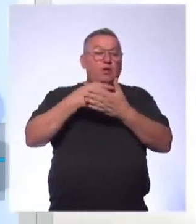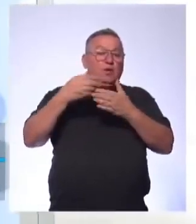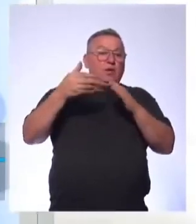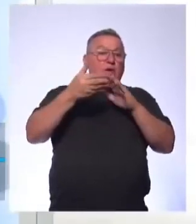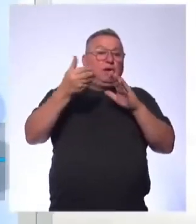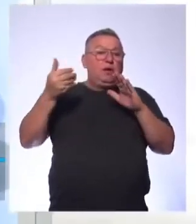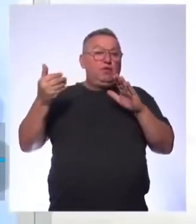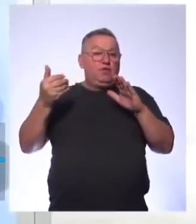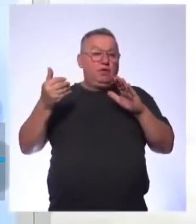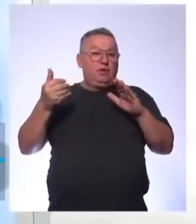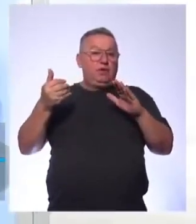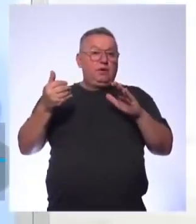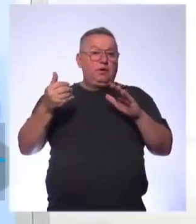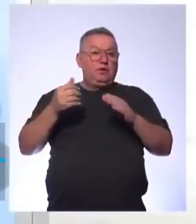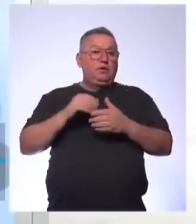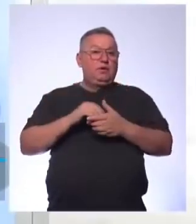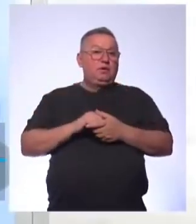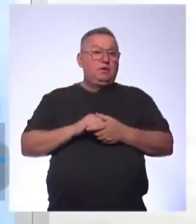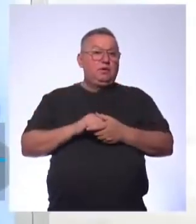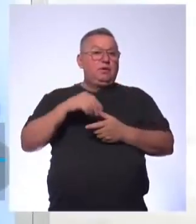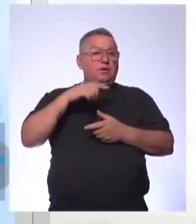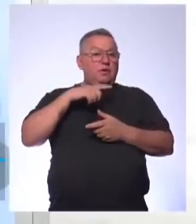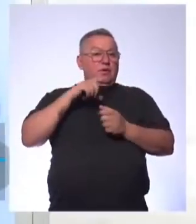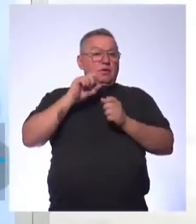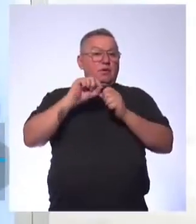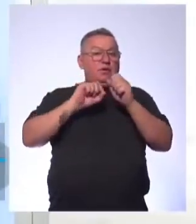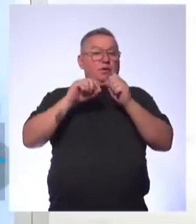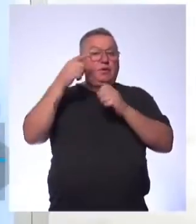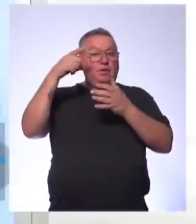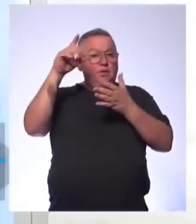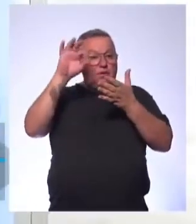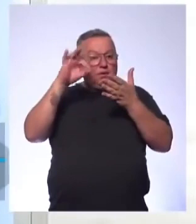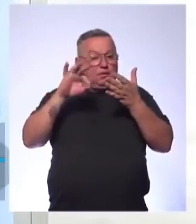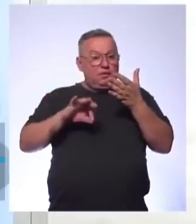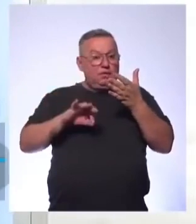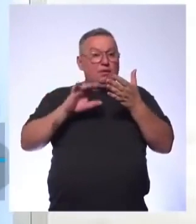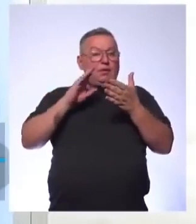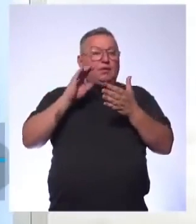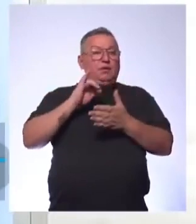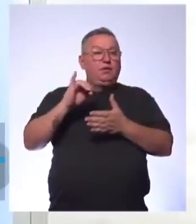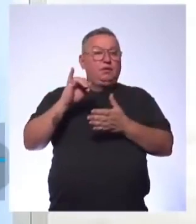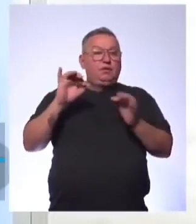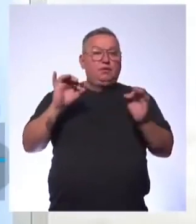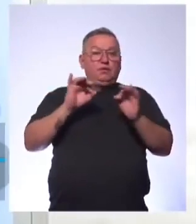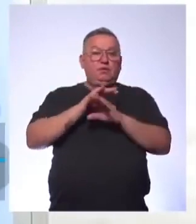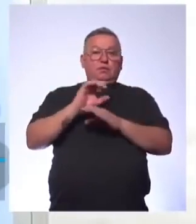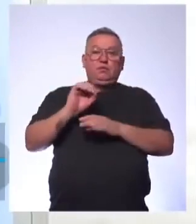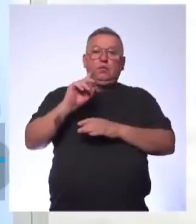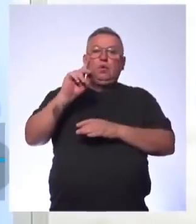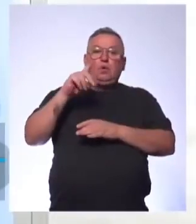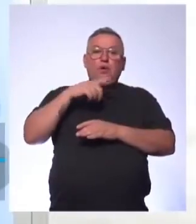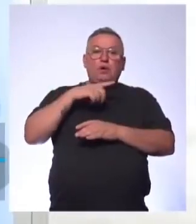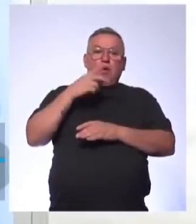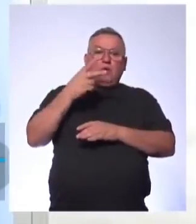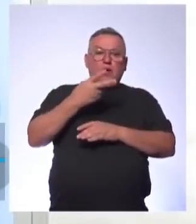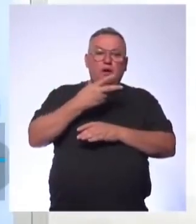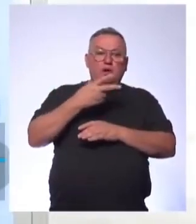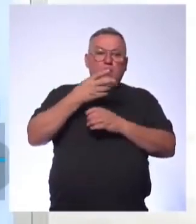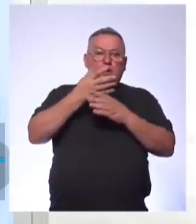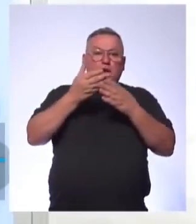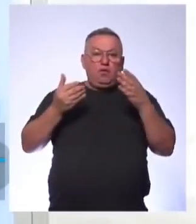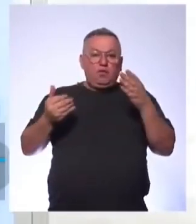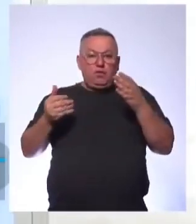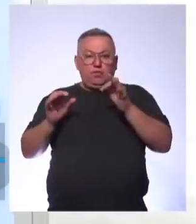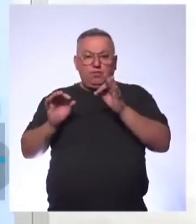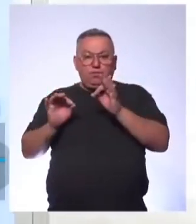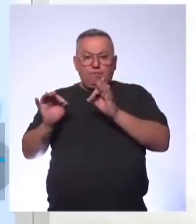passa em várias mãos, e aqui na aula a gente faz a última correção e a gente avisa que olha, tá um errinho aqui, e eles retiram,